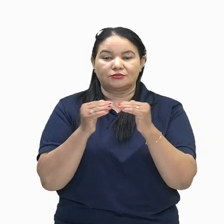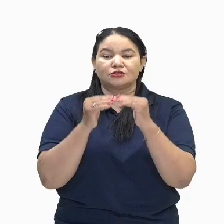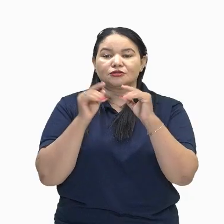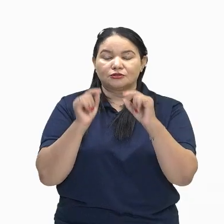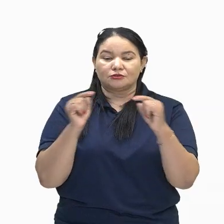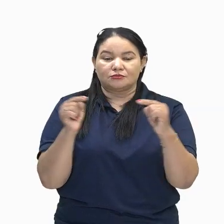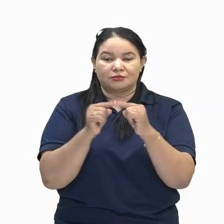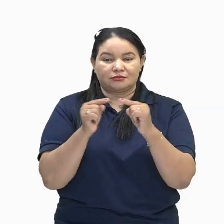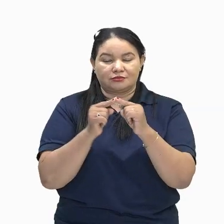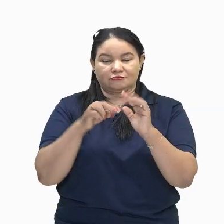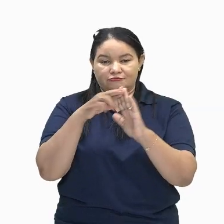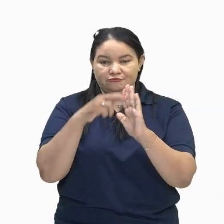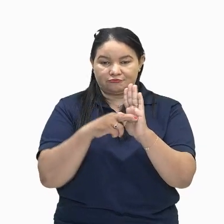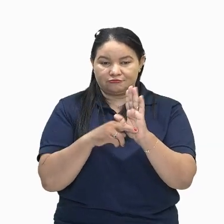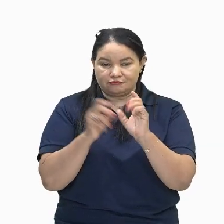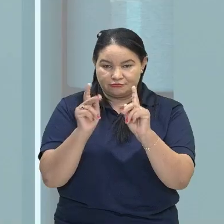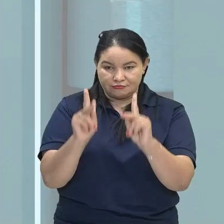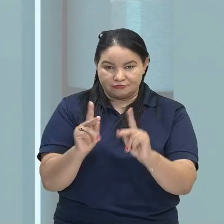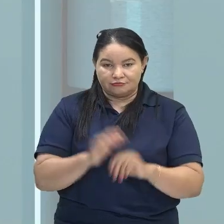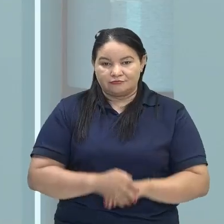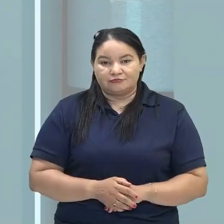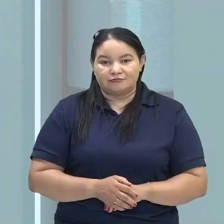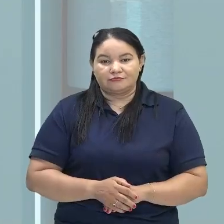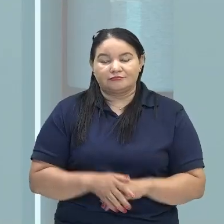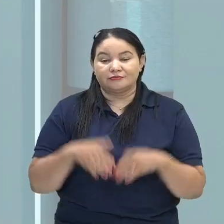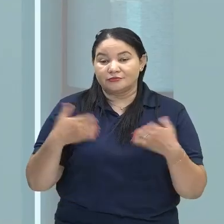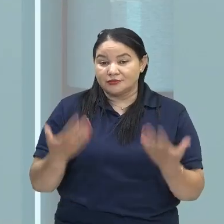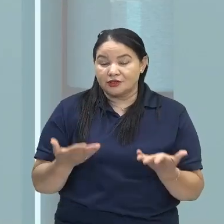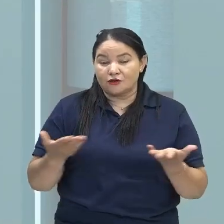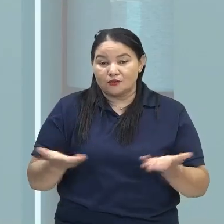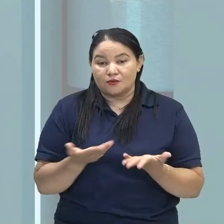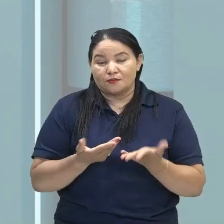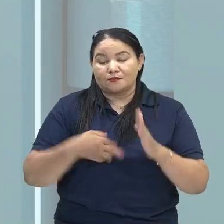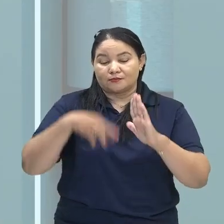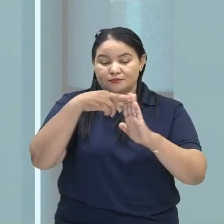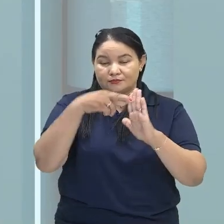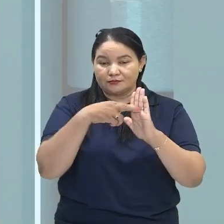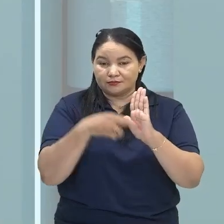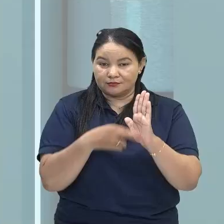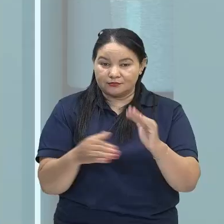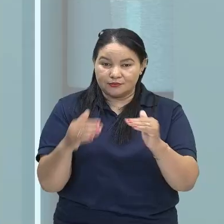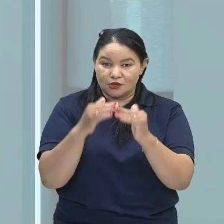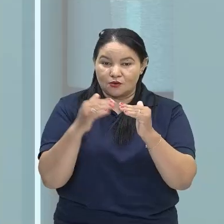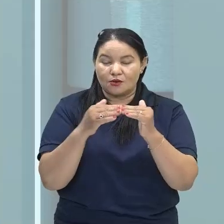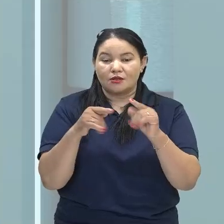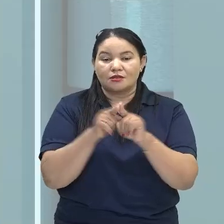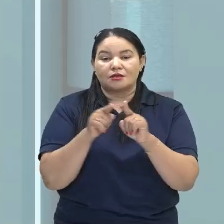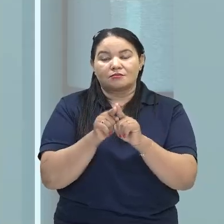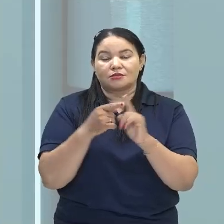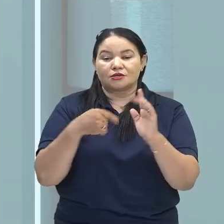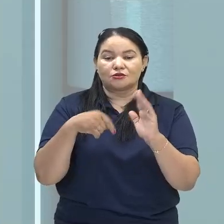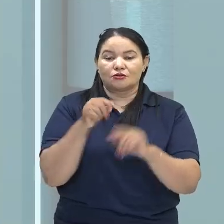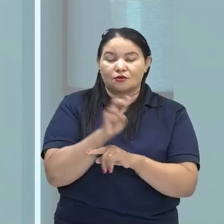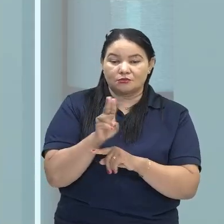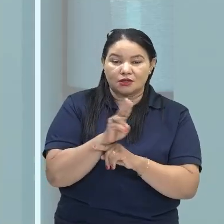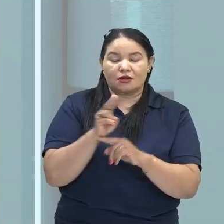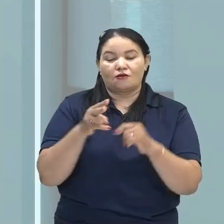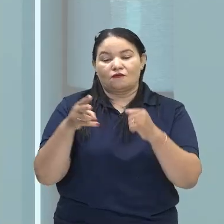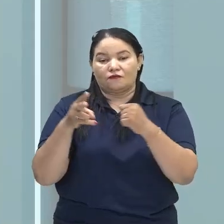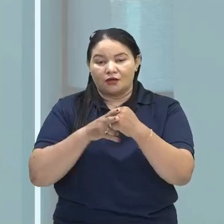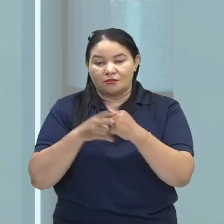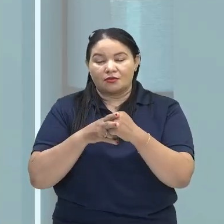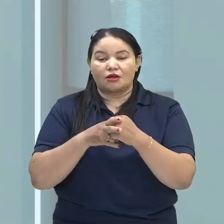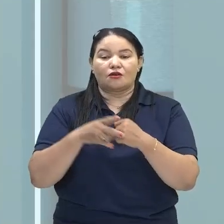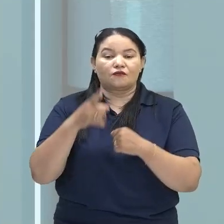regra que nós vimos. Ok, gente? Então, essas são as regras de concordância, tanto nominal quanto verbal. Vocês